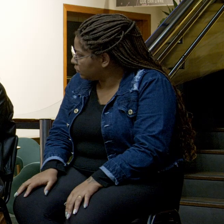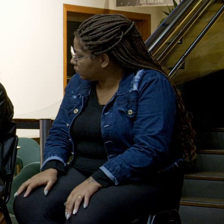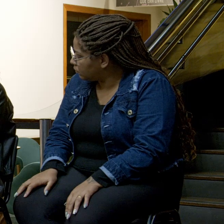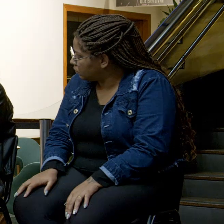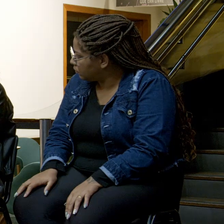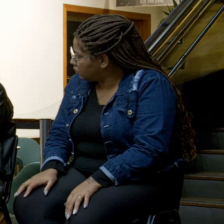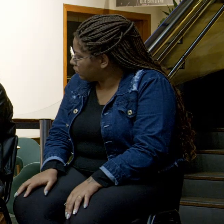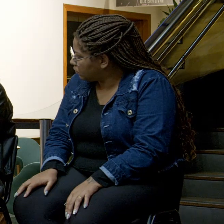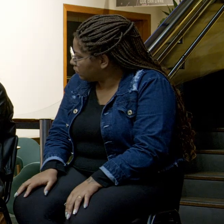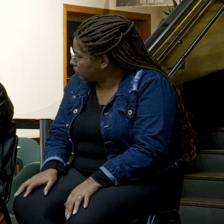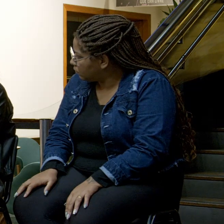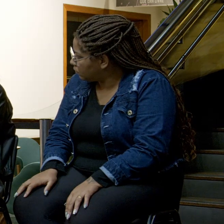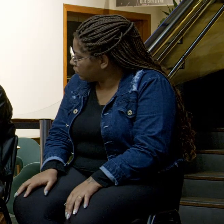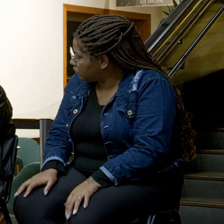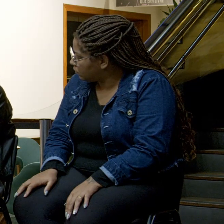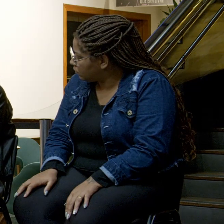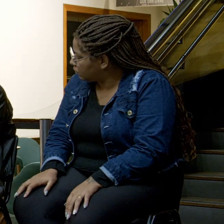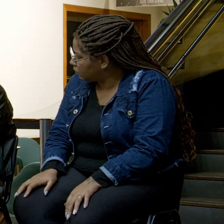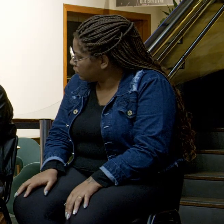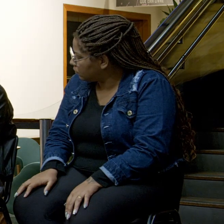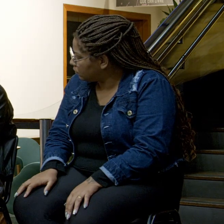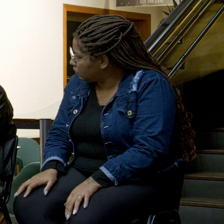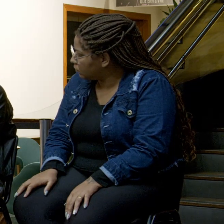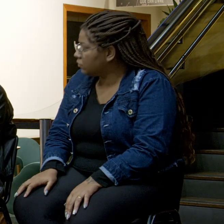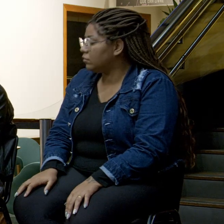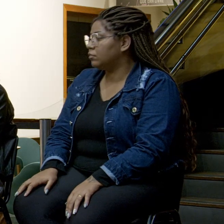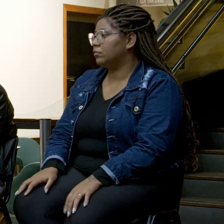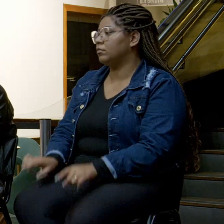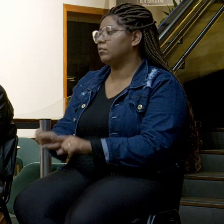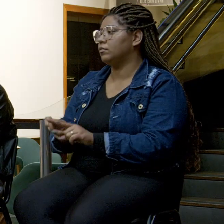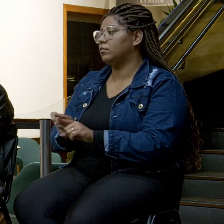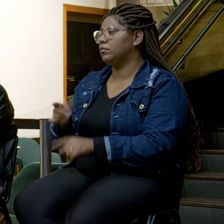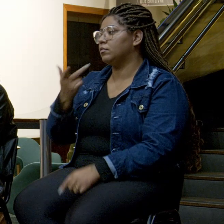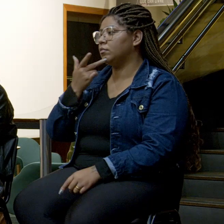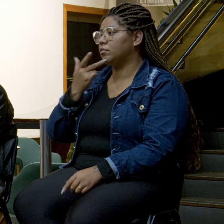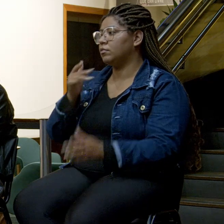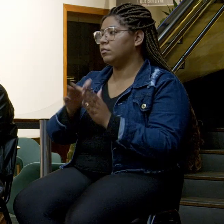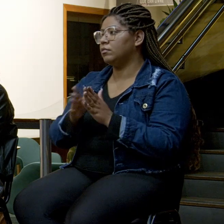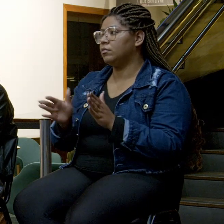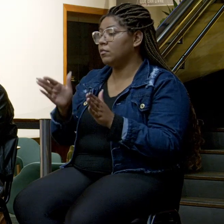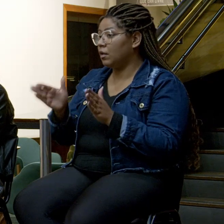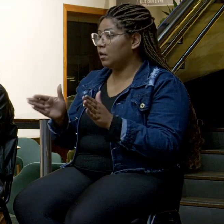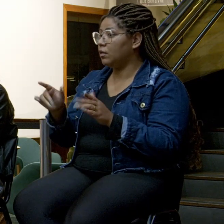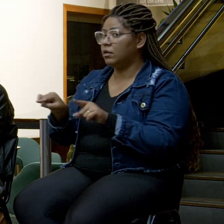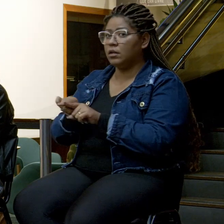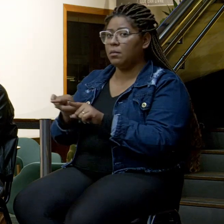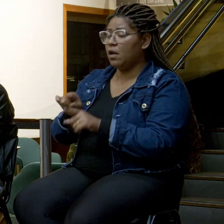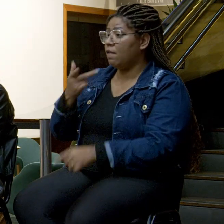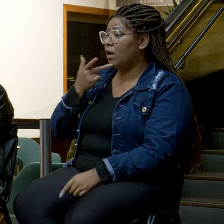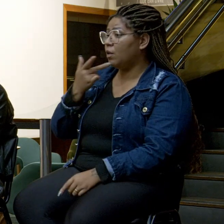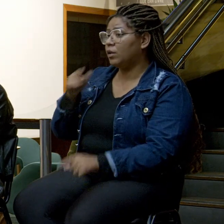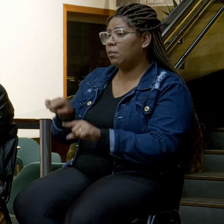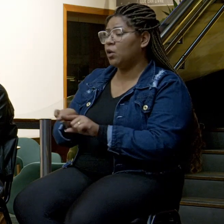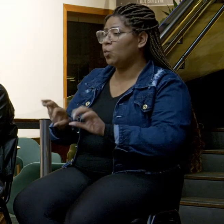Só completando, você falou dessa questão dos processos, e no momento da sua fala você menciona a questão do útero